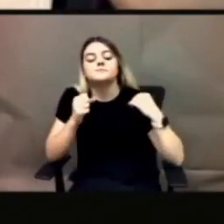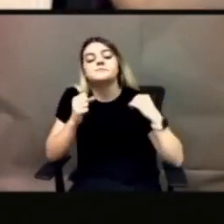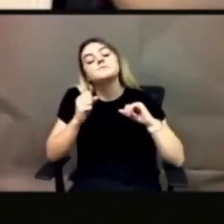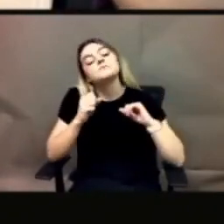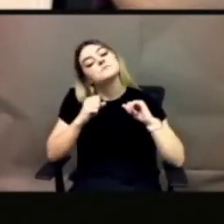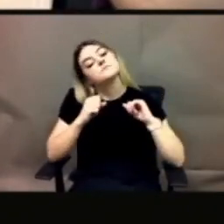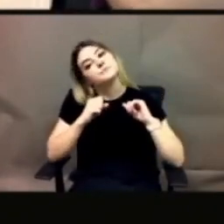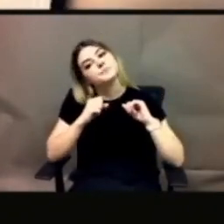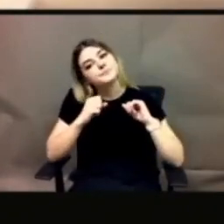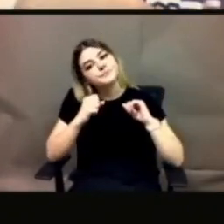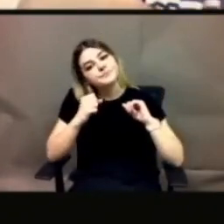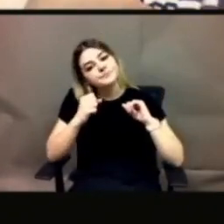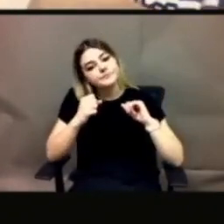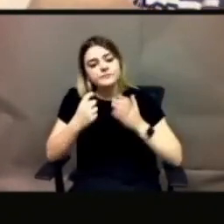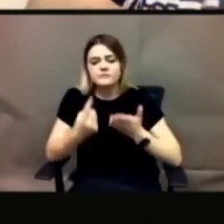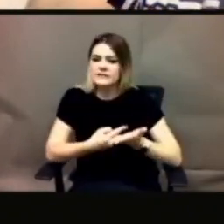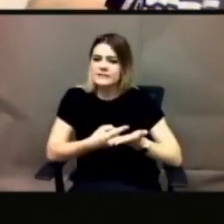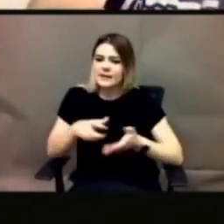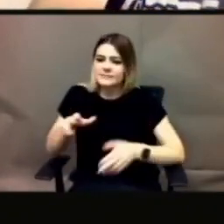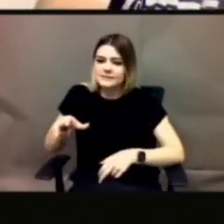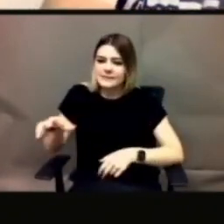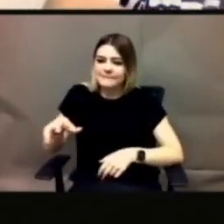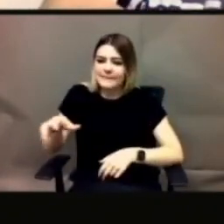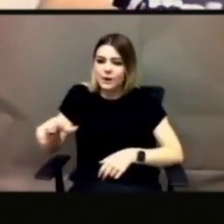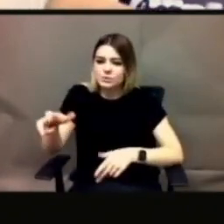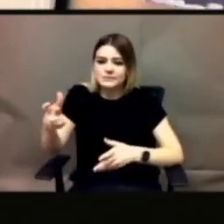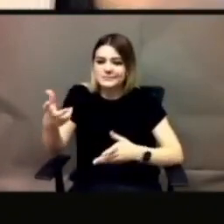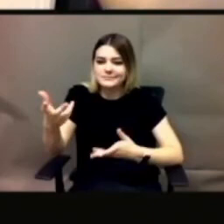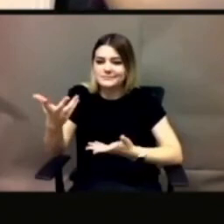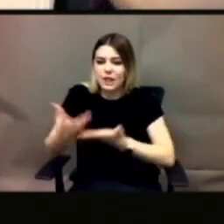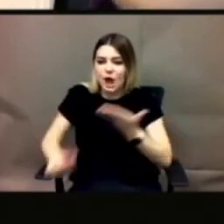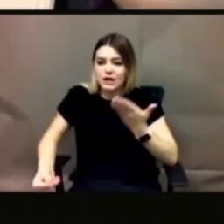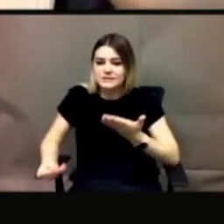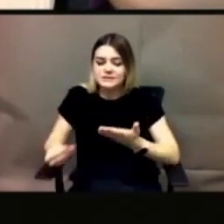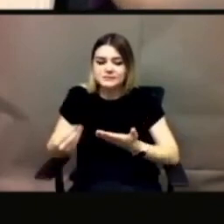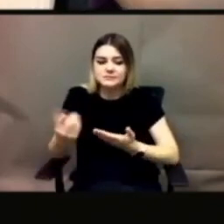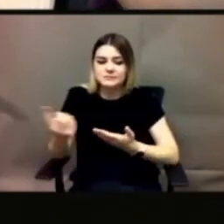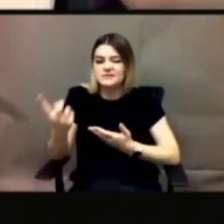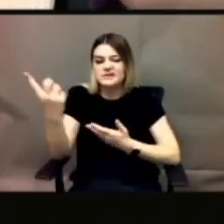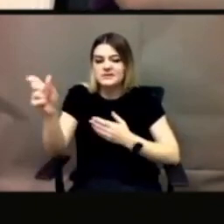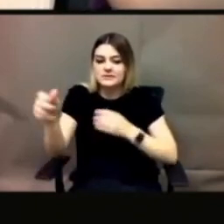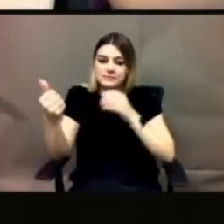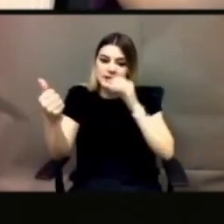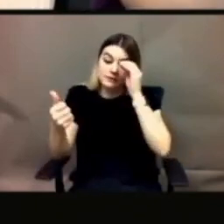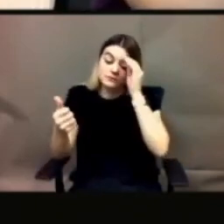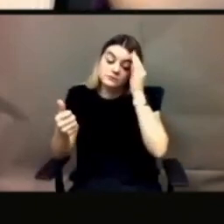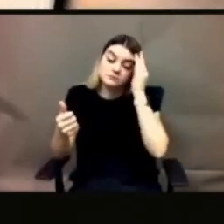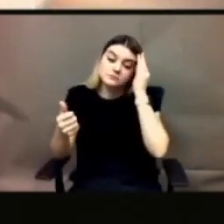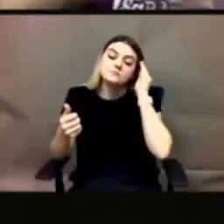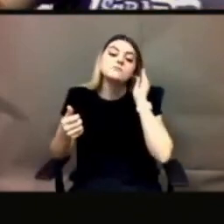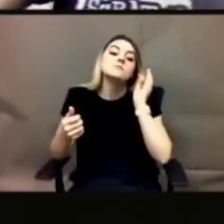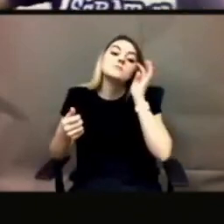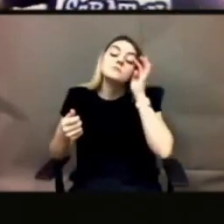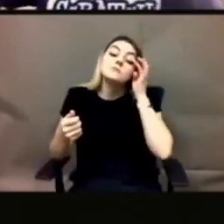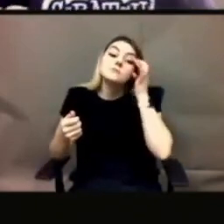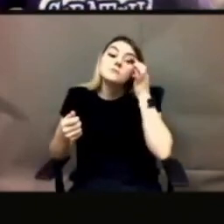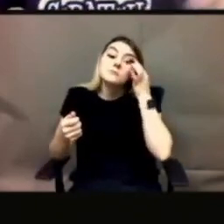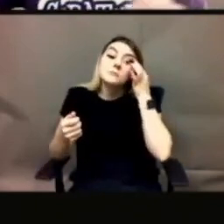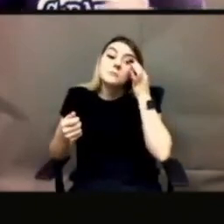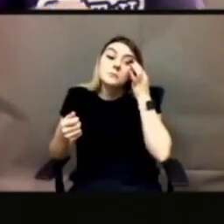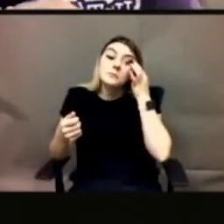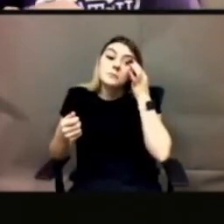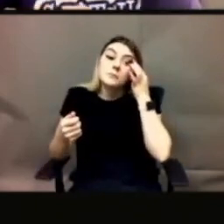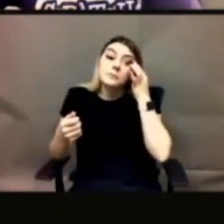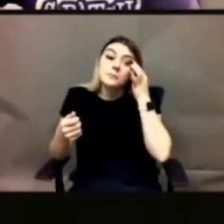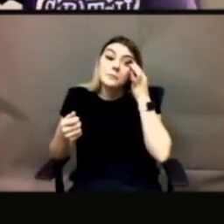tocar aqui, às vezes o mouse se perde um pouco. Mas, quando eu clico esquerda